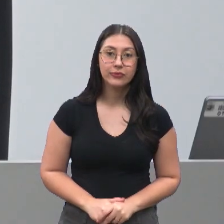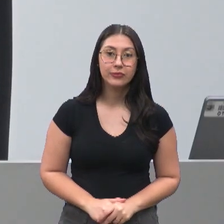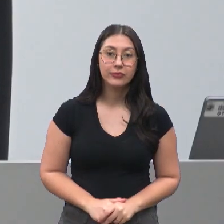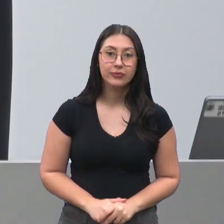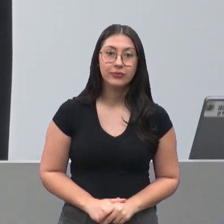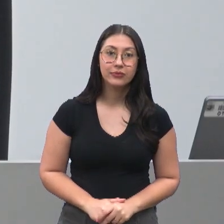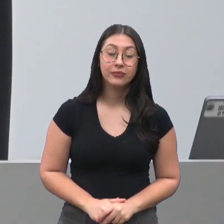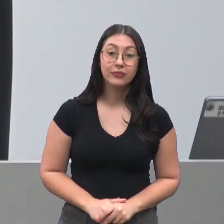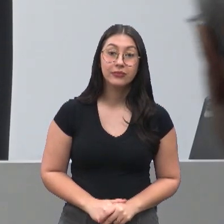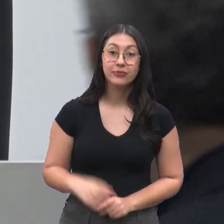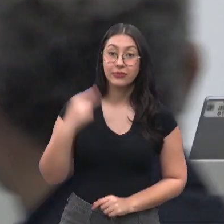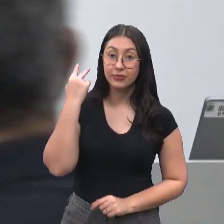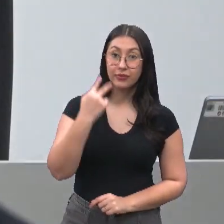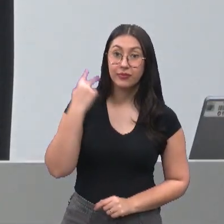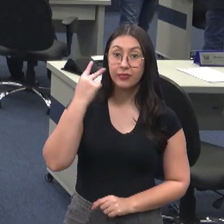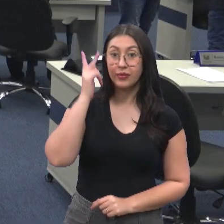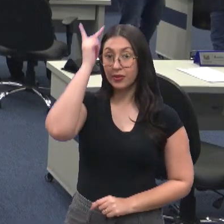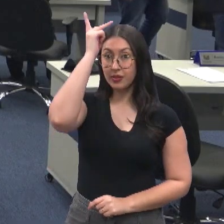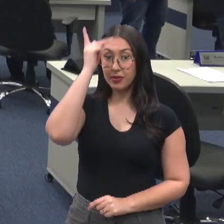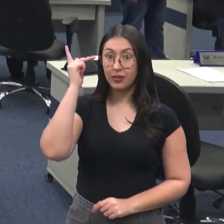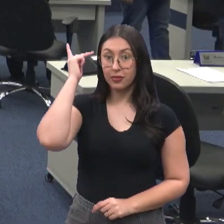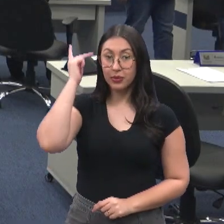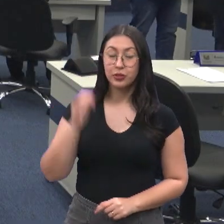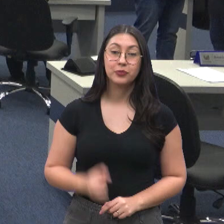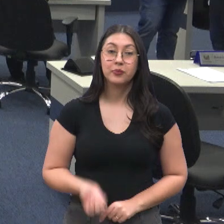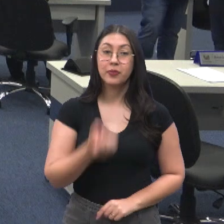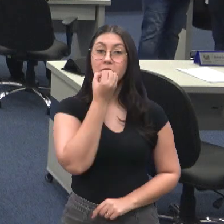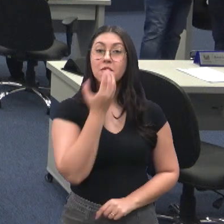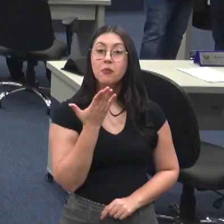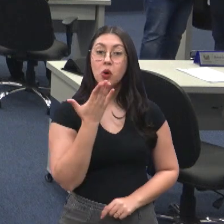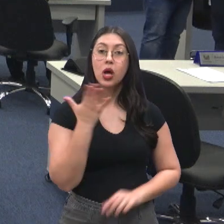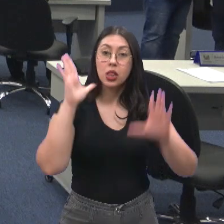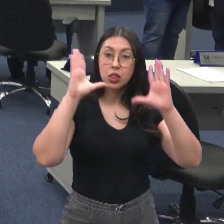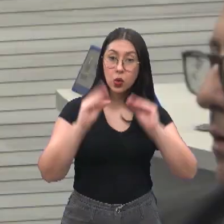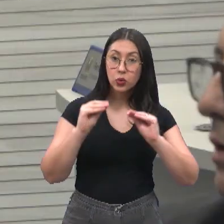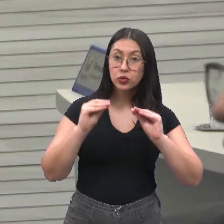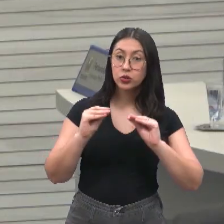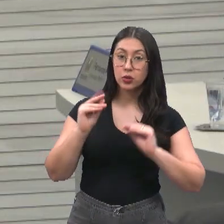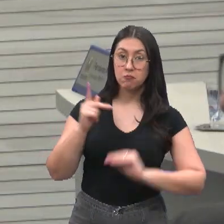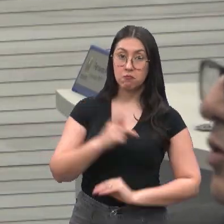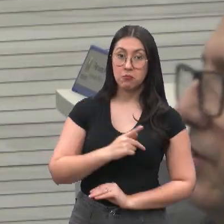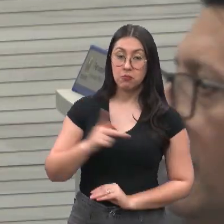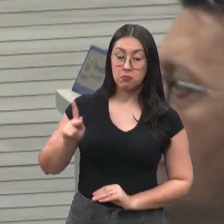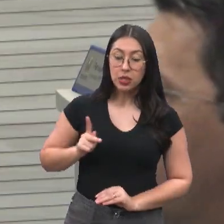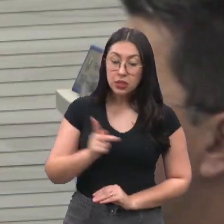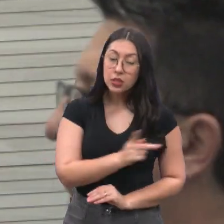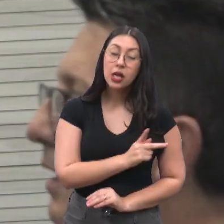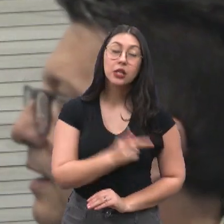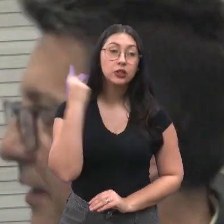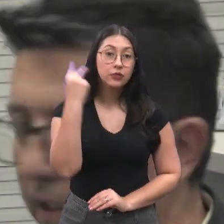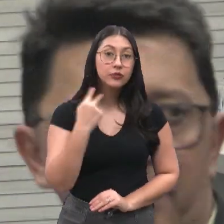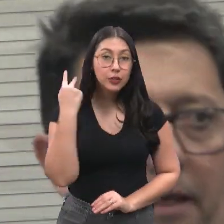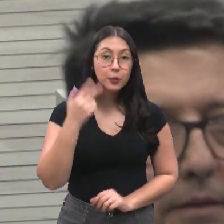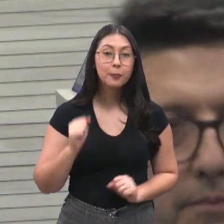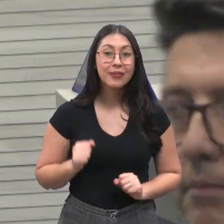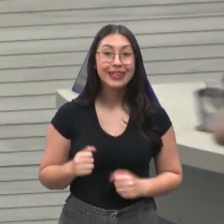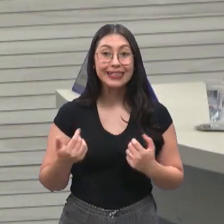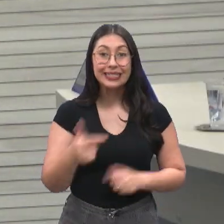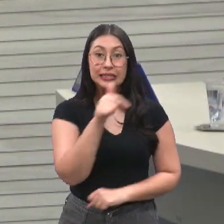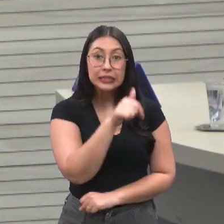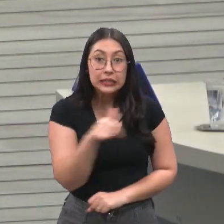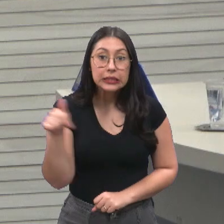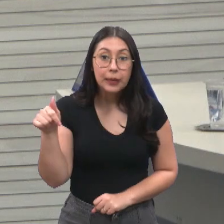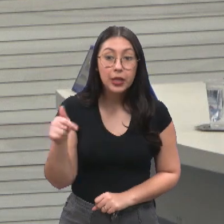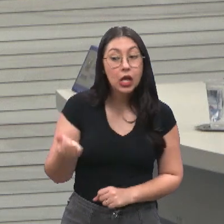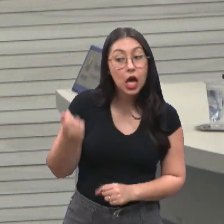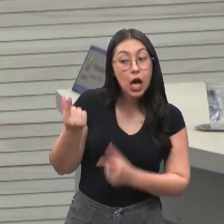Questão de ordem, vereador Fernando Petiti. Boa noite, presidente. Boa noite aos vereadores, a todos os presentes. Essa semana, alguns funcionários